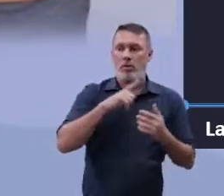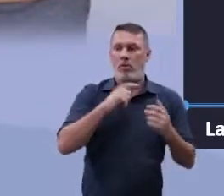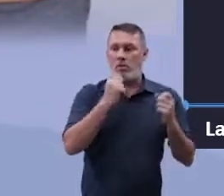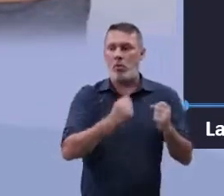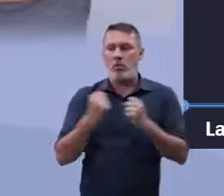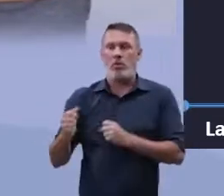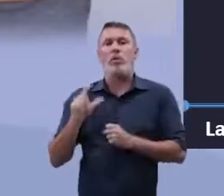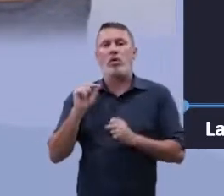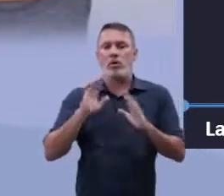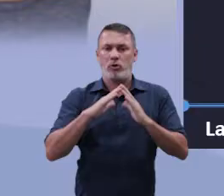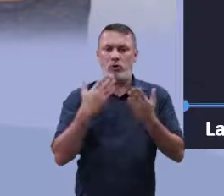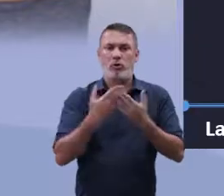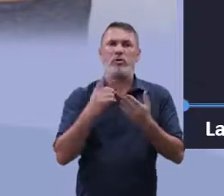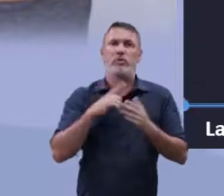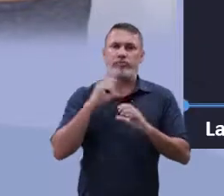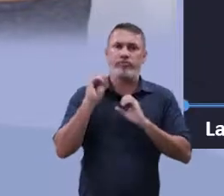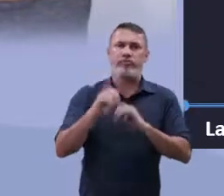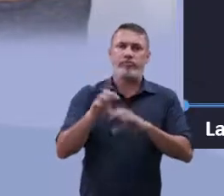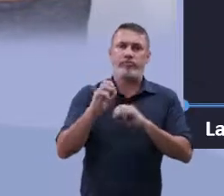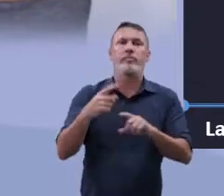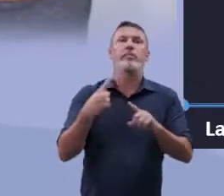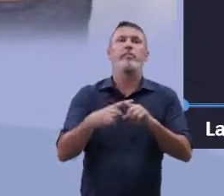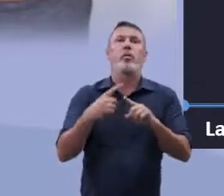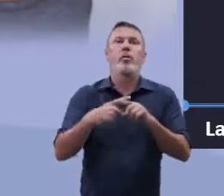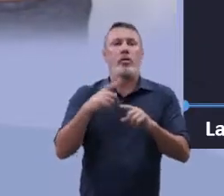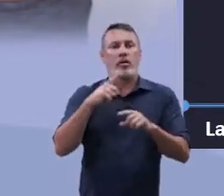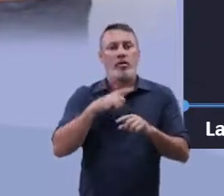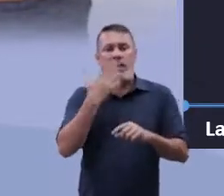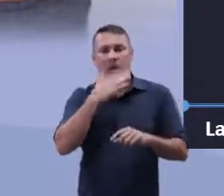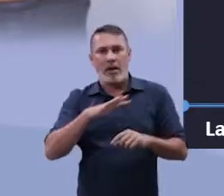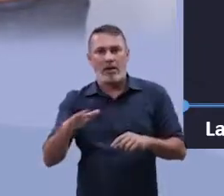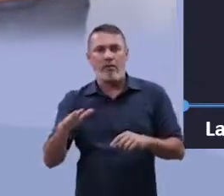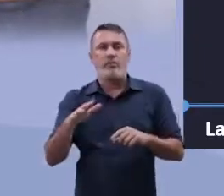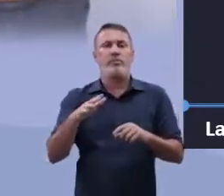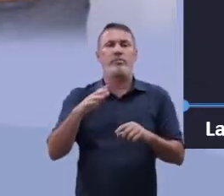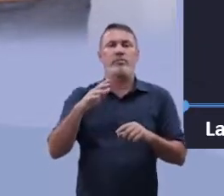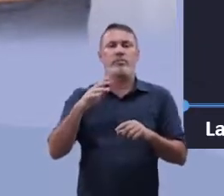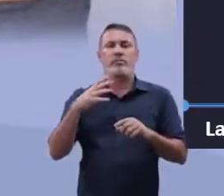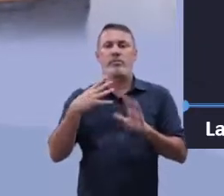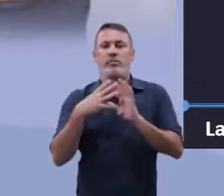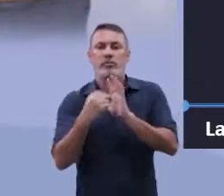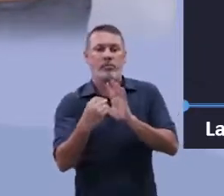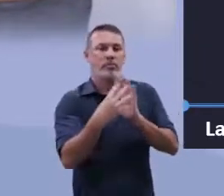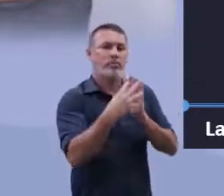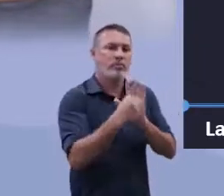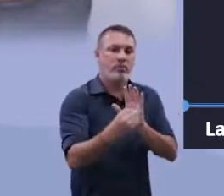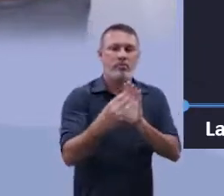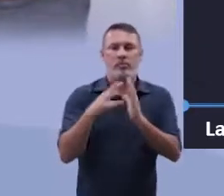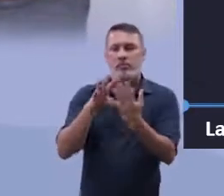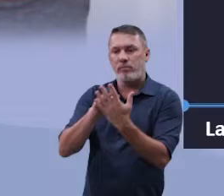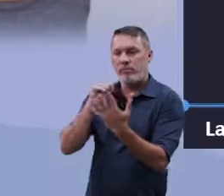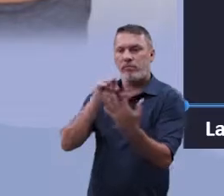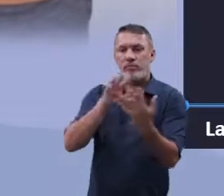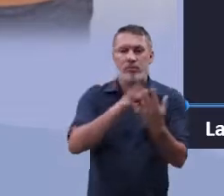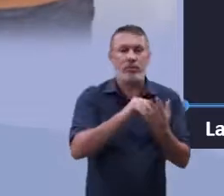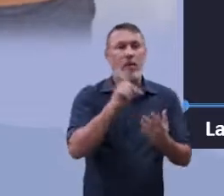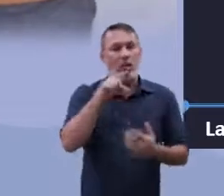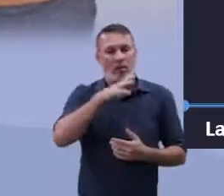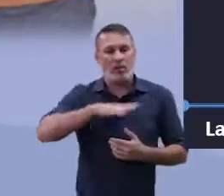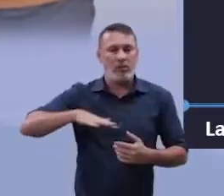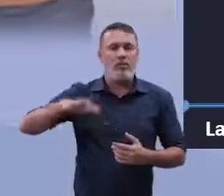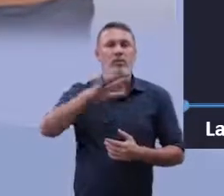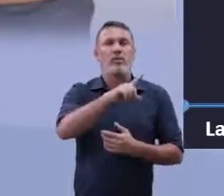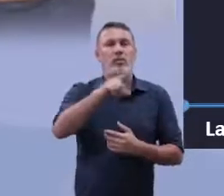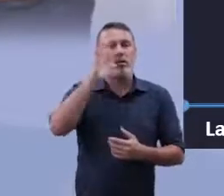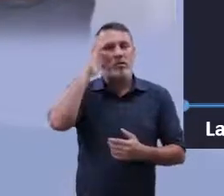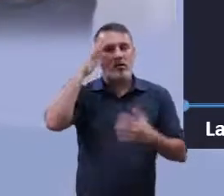poder de educação forte, porque às vezes você ensina uma criança e ela vai ensinar o adulto e assim sucessivamente. Então são esses elementos que você tem que pensar